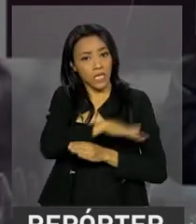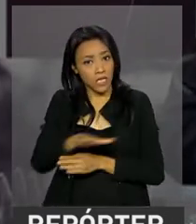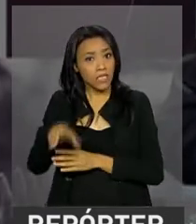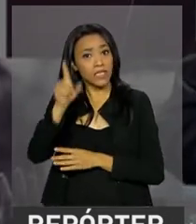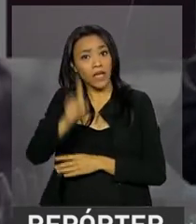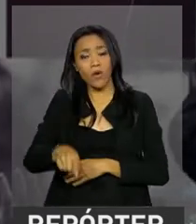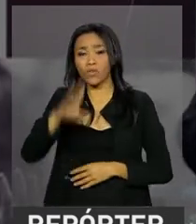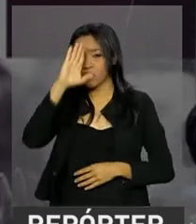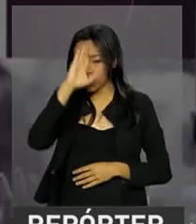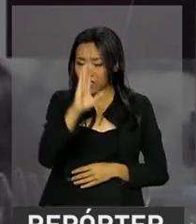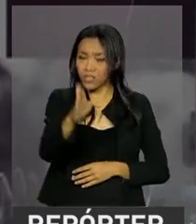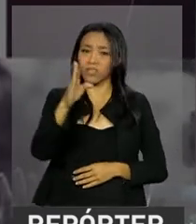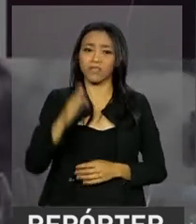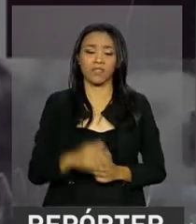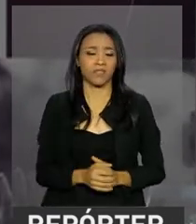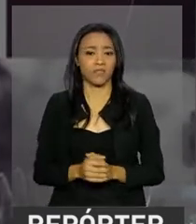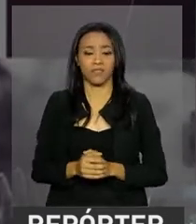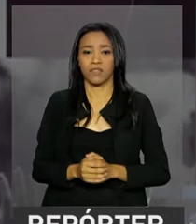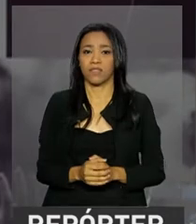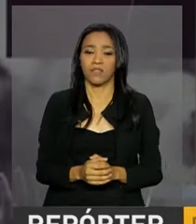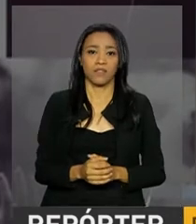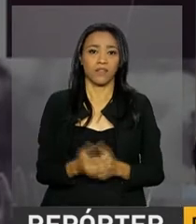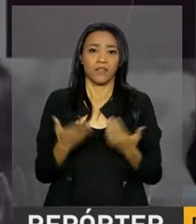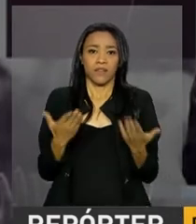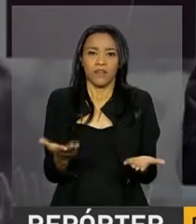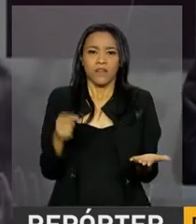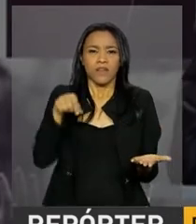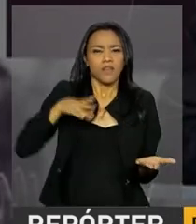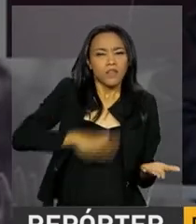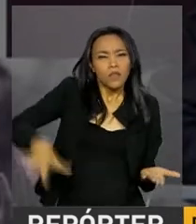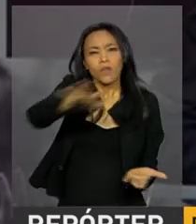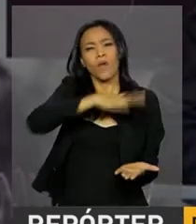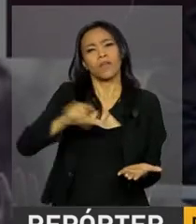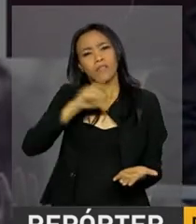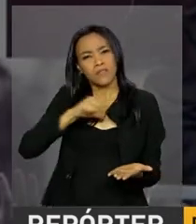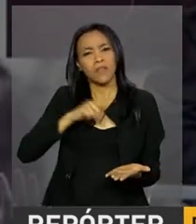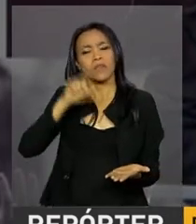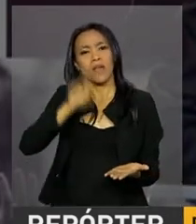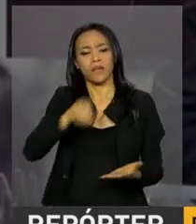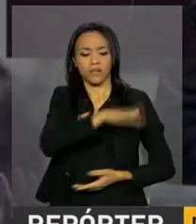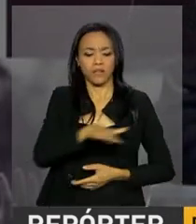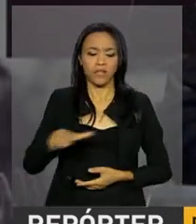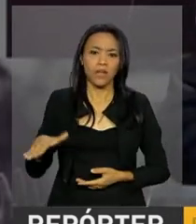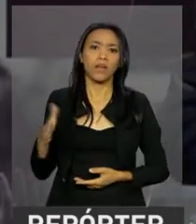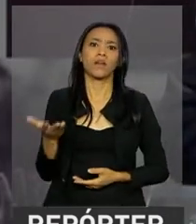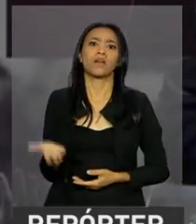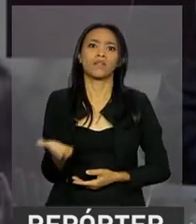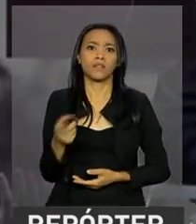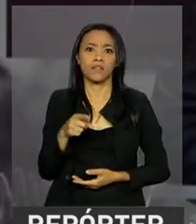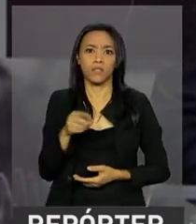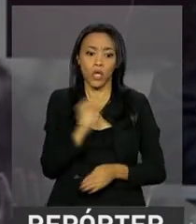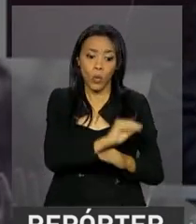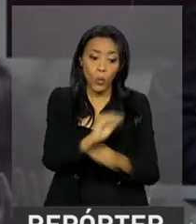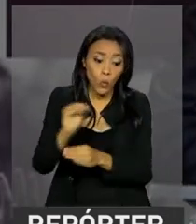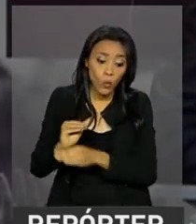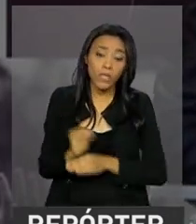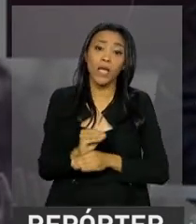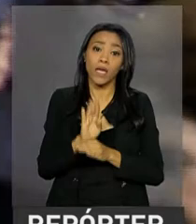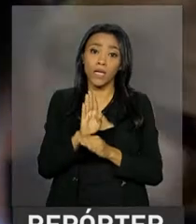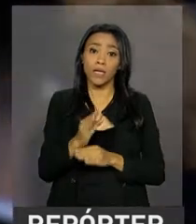e indispensável um ao patrimônio que todos nós temos nossas crianças e nós temos que cuidar bem